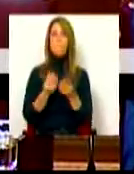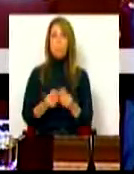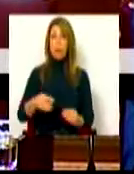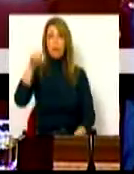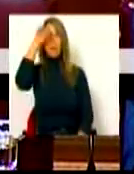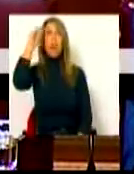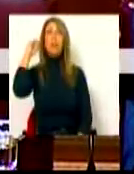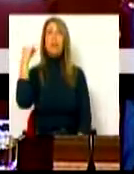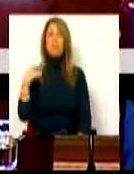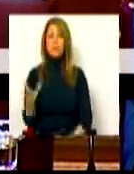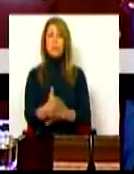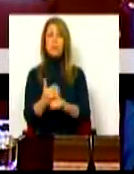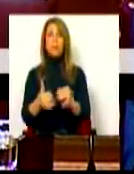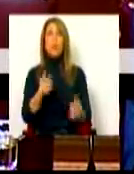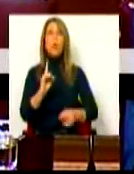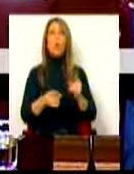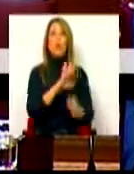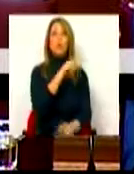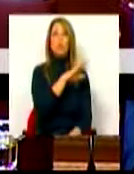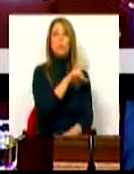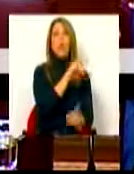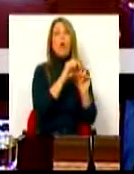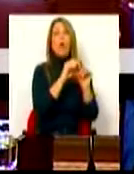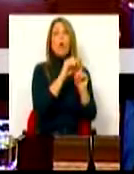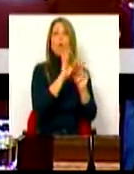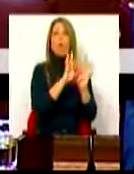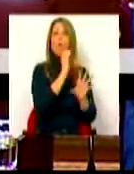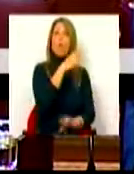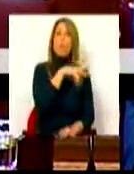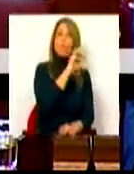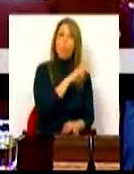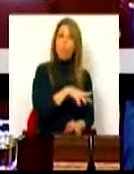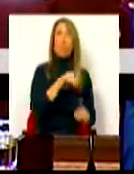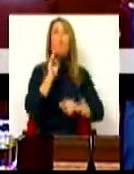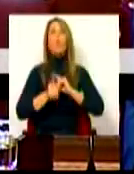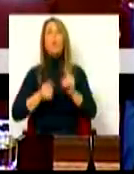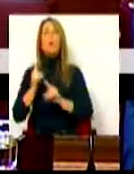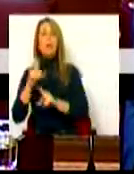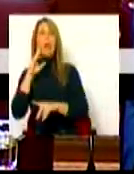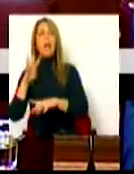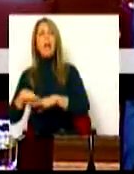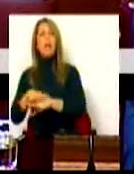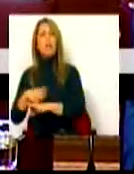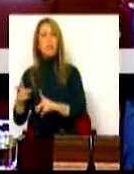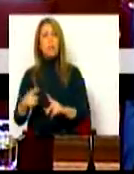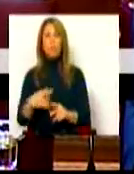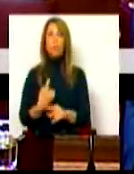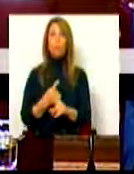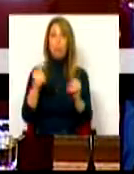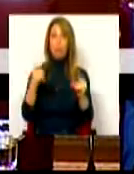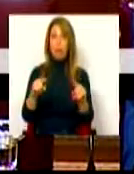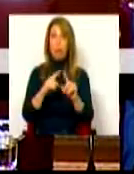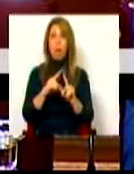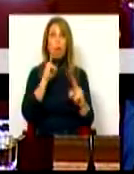difícil distinguir aquilo que é a gestão comum da administrativa. Nós hoje temos uma situação em que, relativamente a um mesmo litígio,